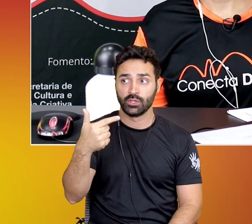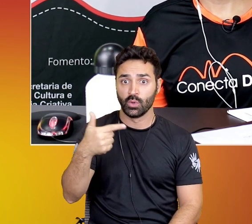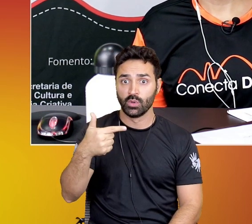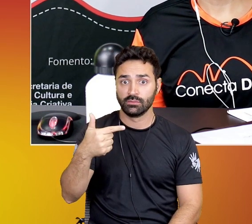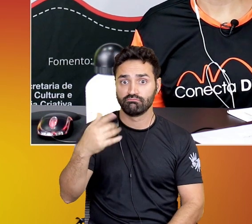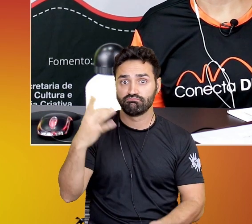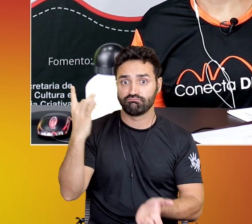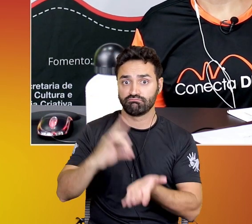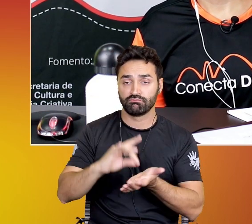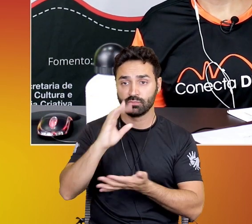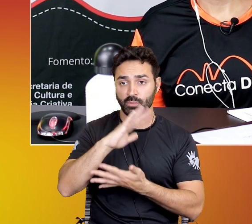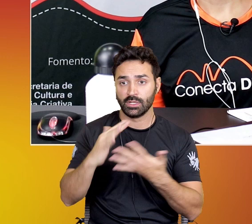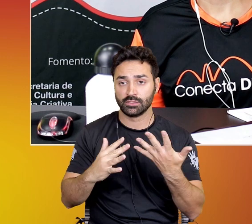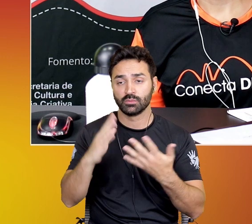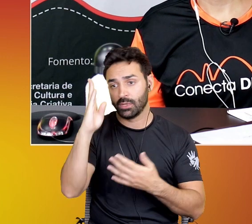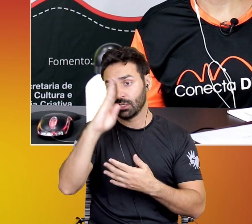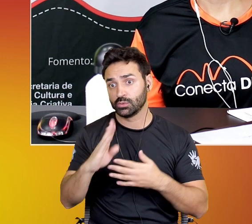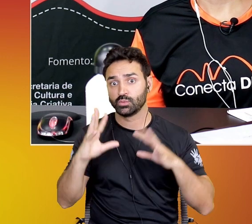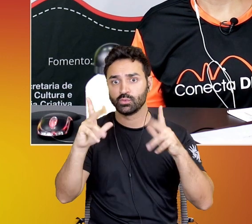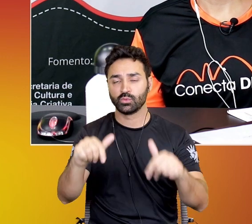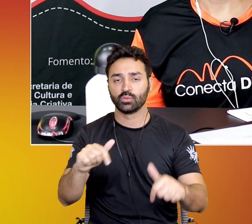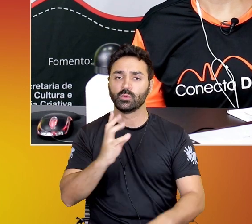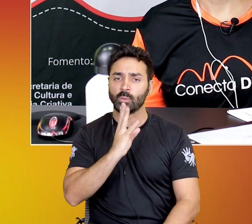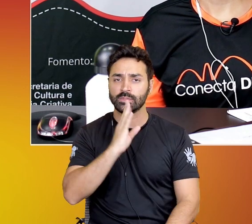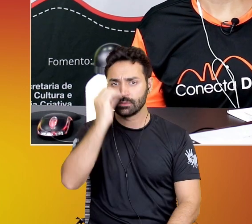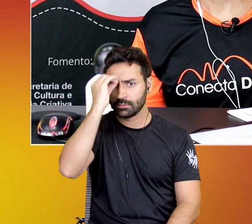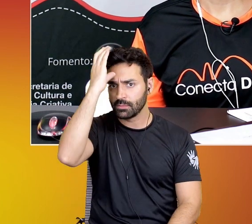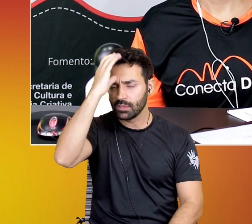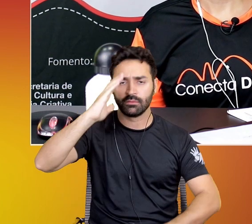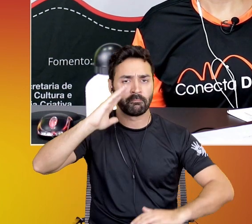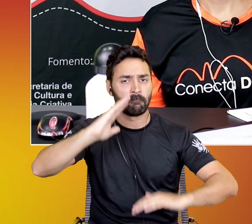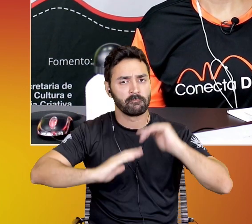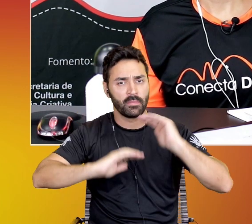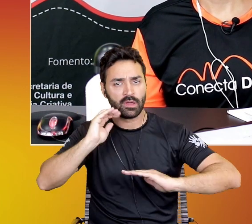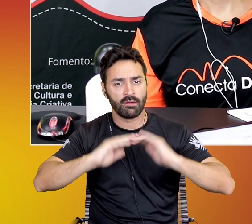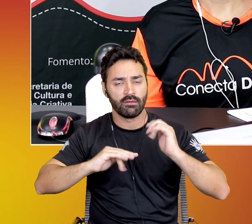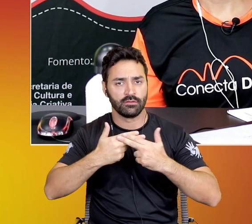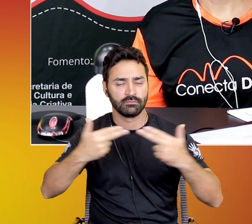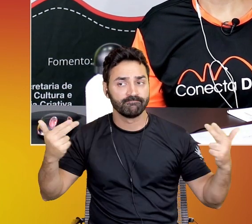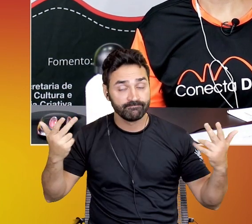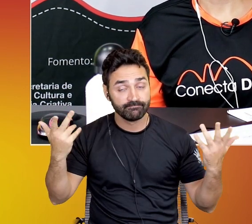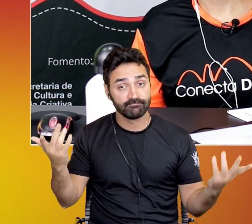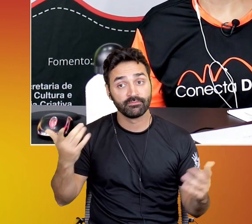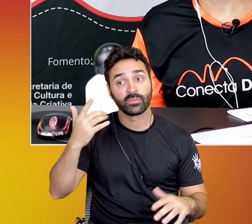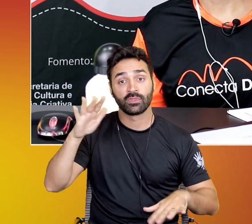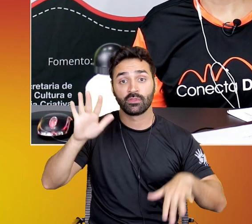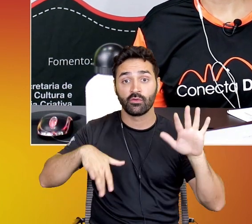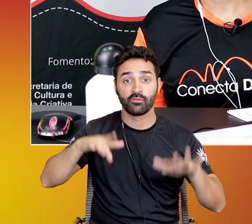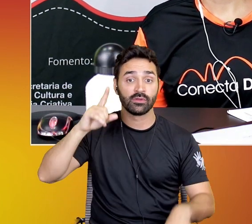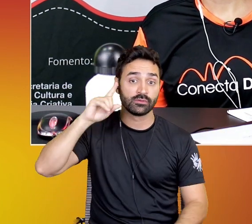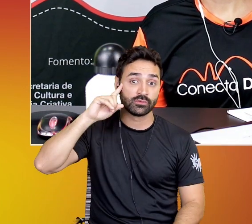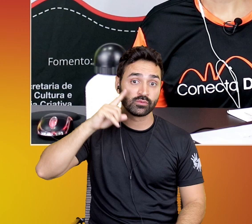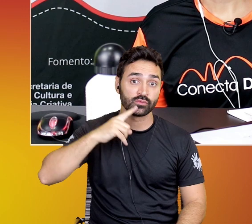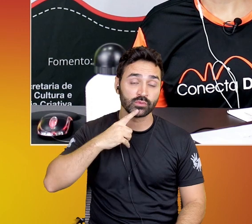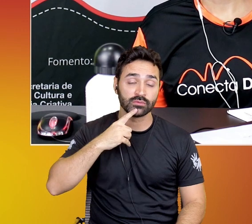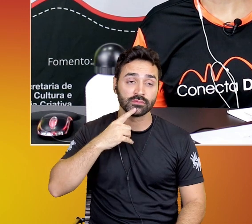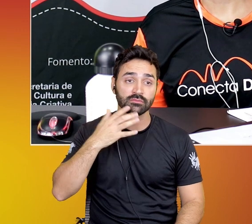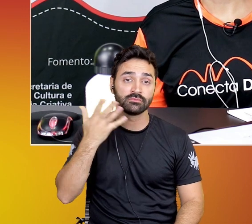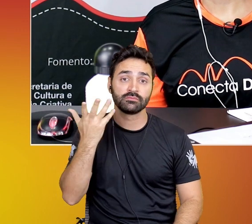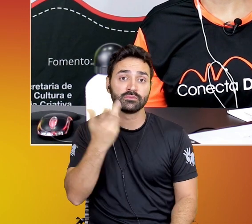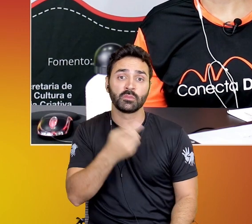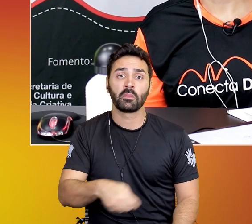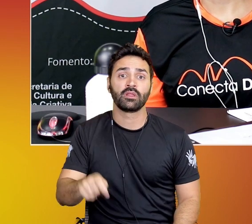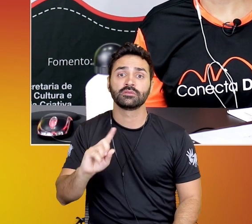tivesse conhecimento, a habilidade prática, talvez os surdos não tivessem a necessidade